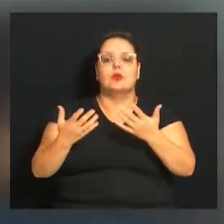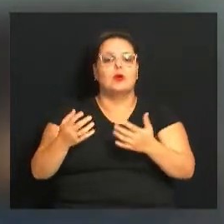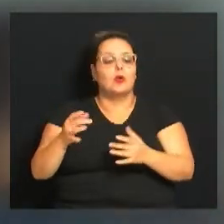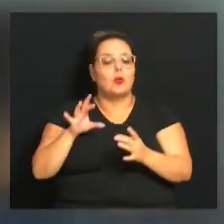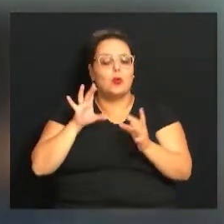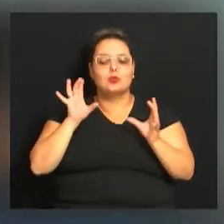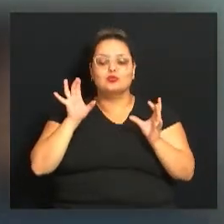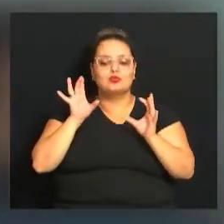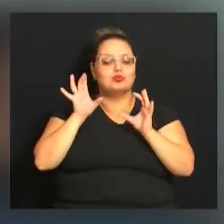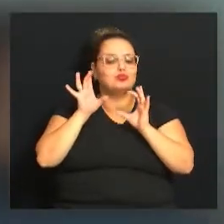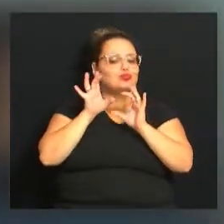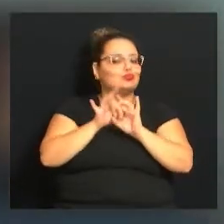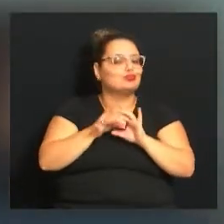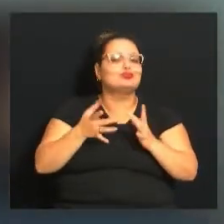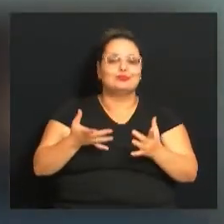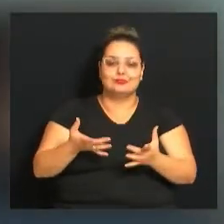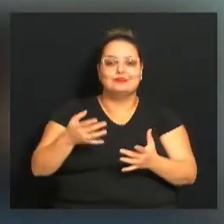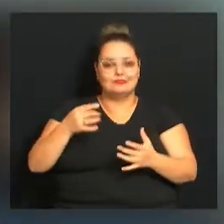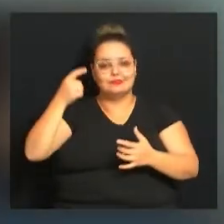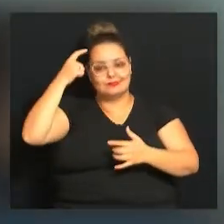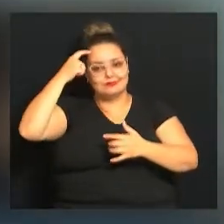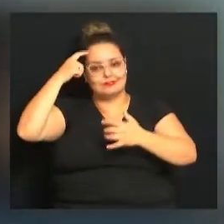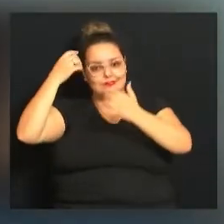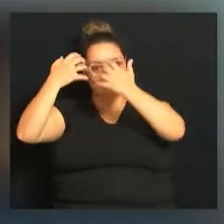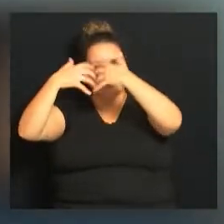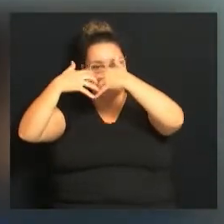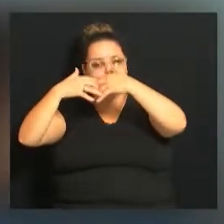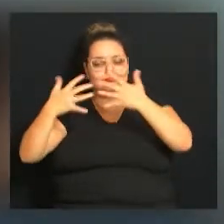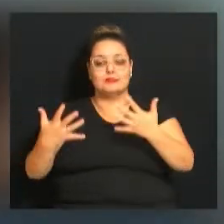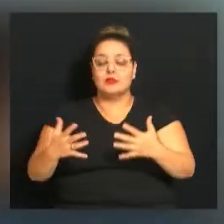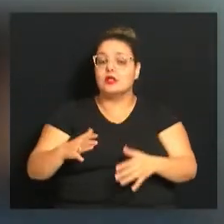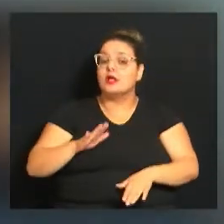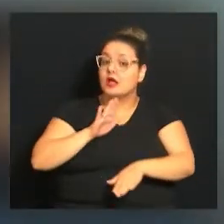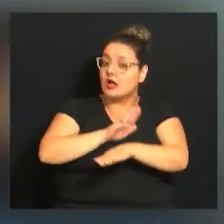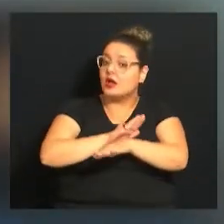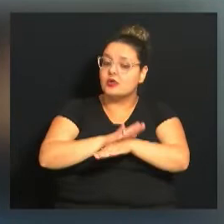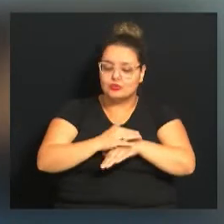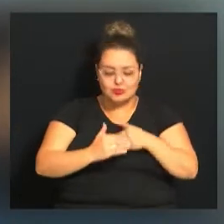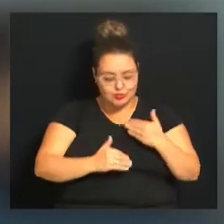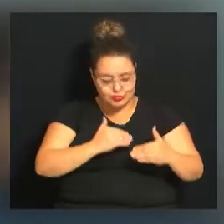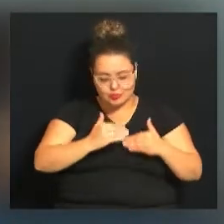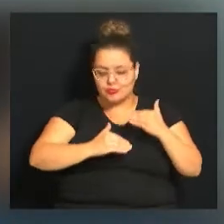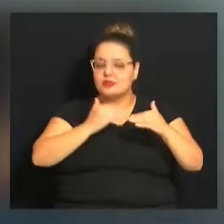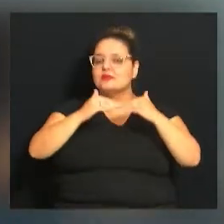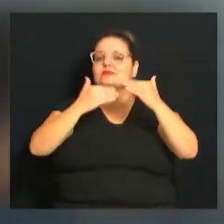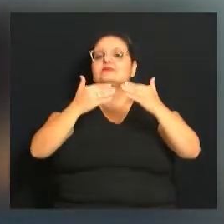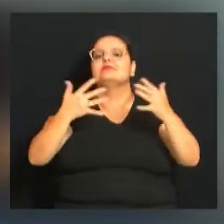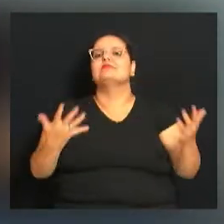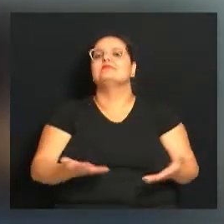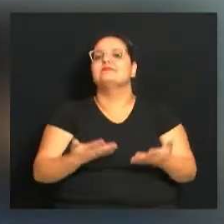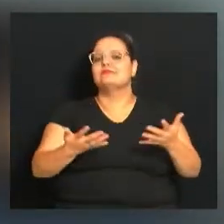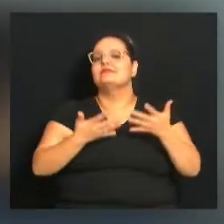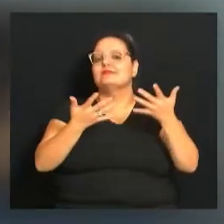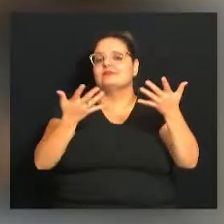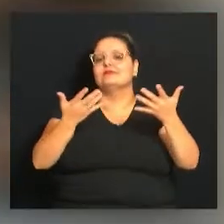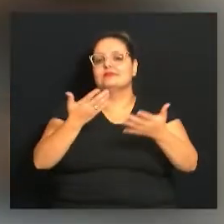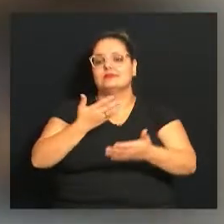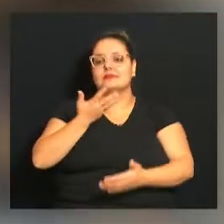conexões neurológicas que vão ajudar muito no processo de desenvolvimento dessa